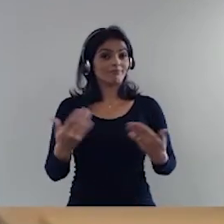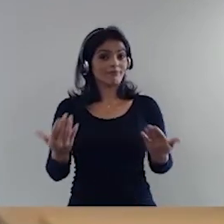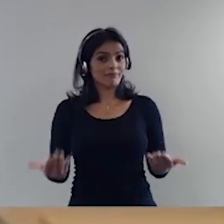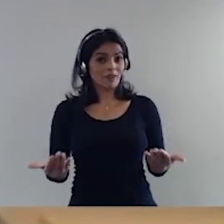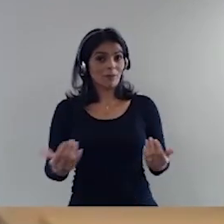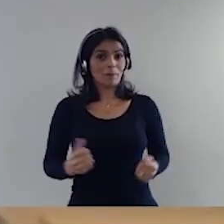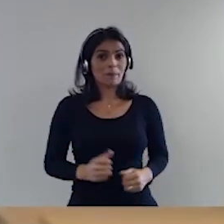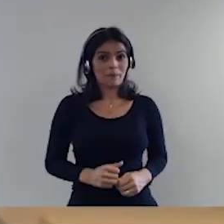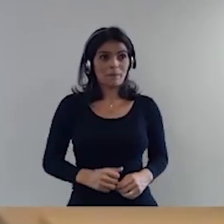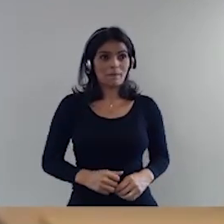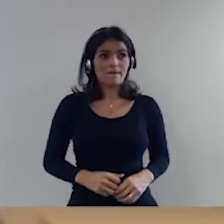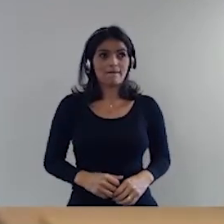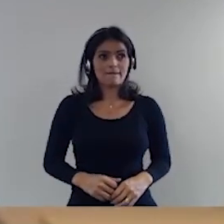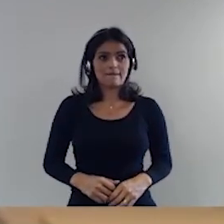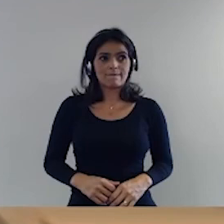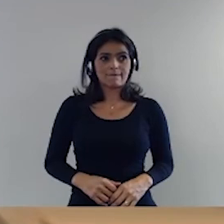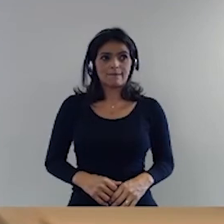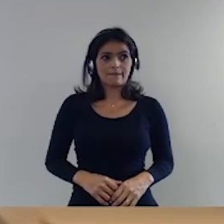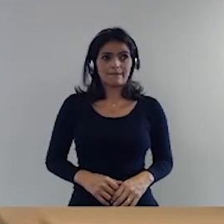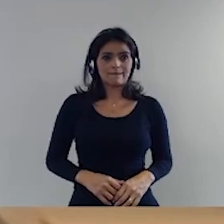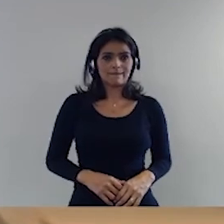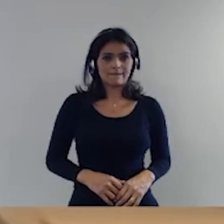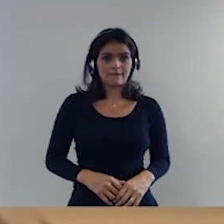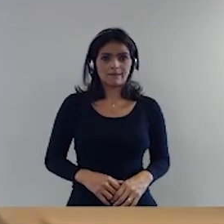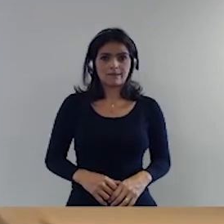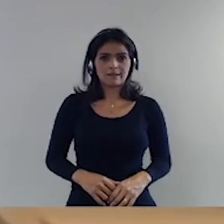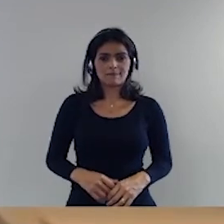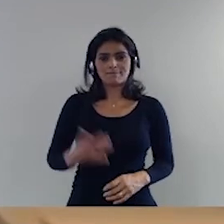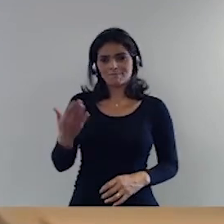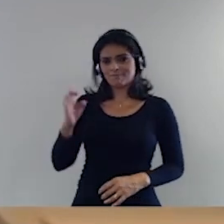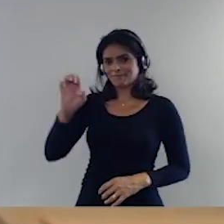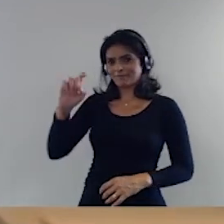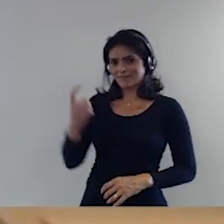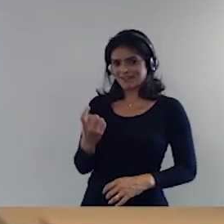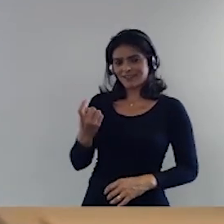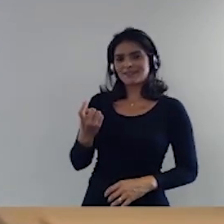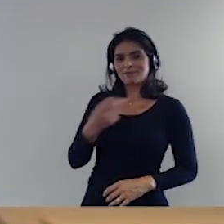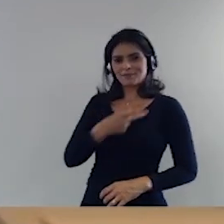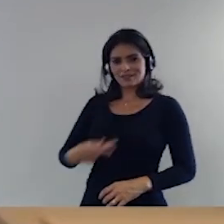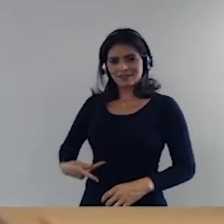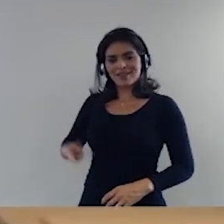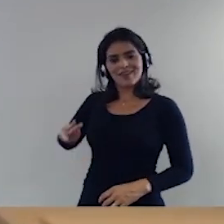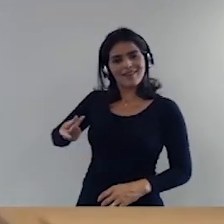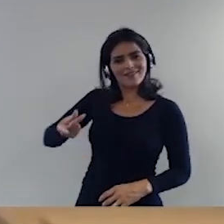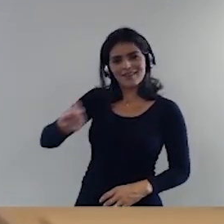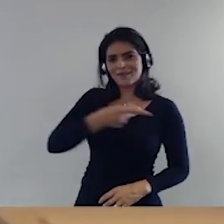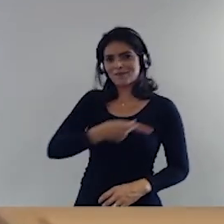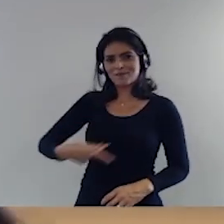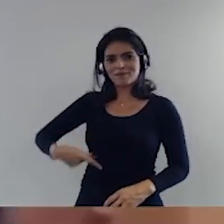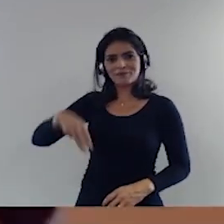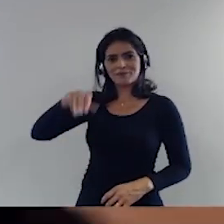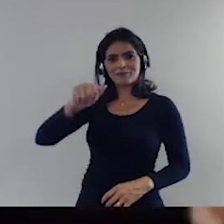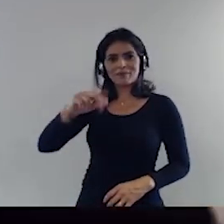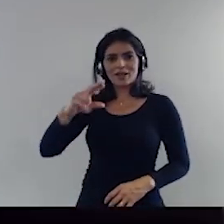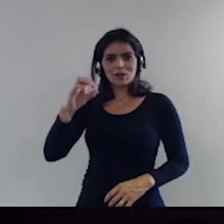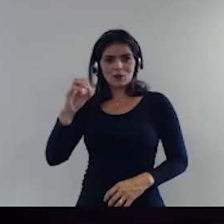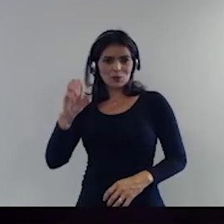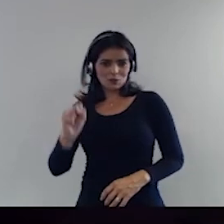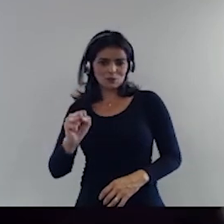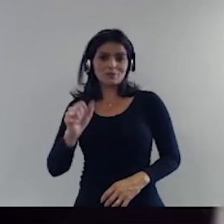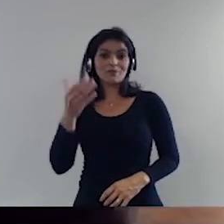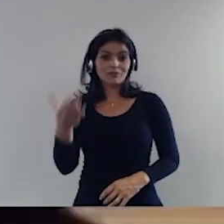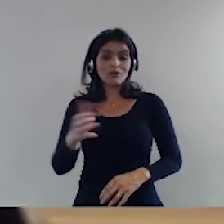portanto, meu ex-presidente e eterno presidente Marcos Vinícius, as